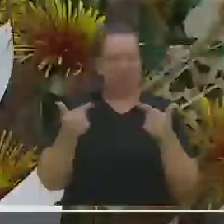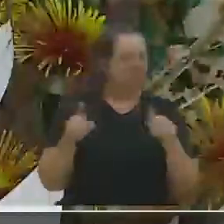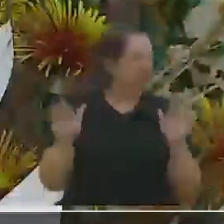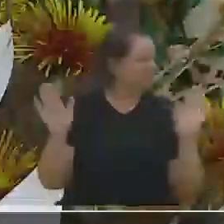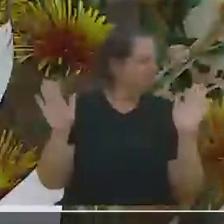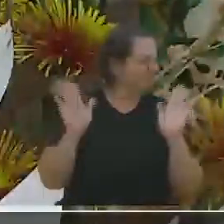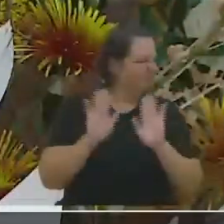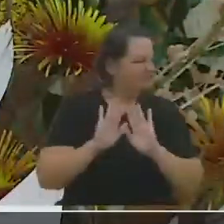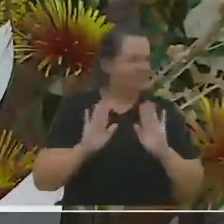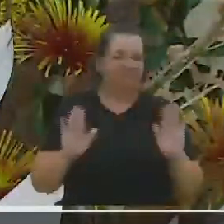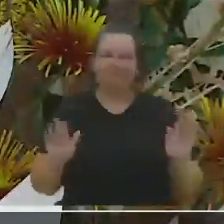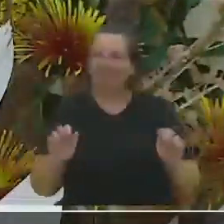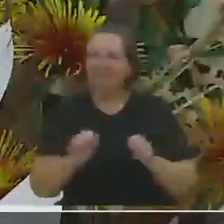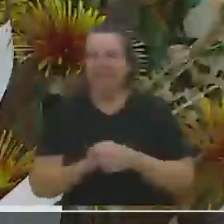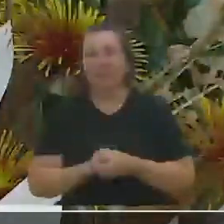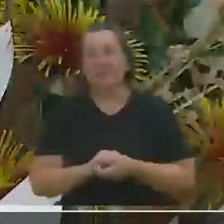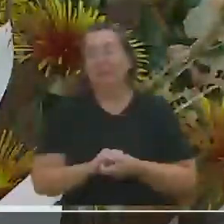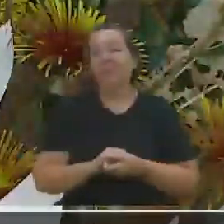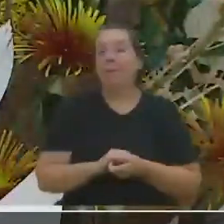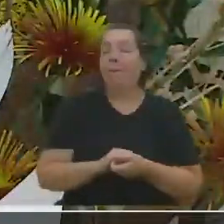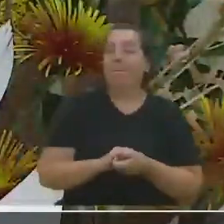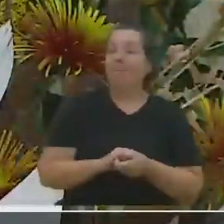temor não há,